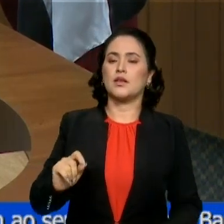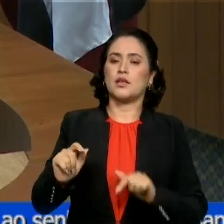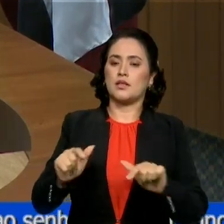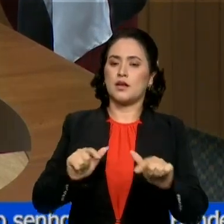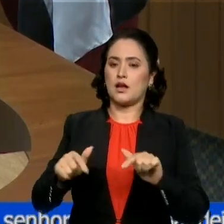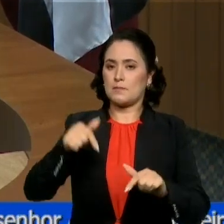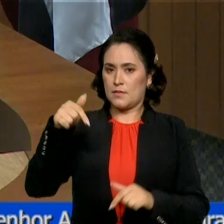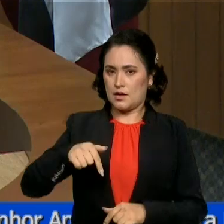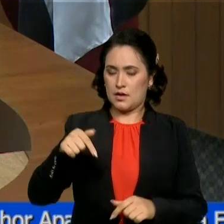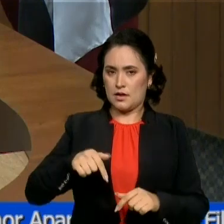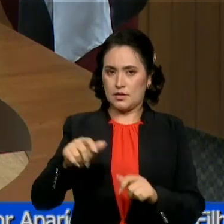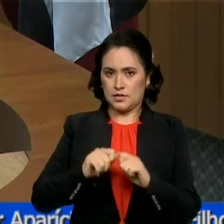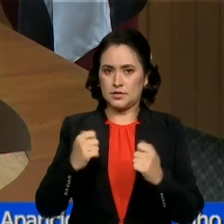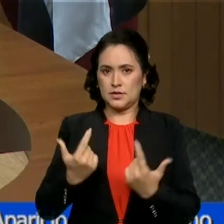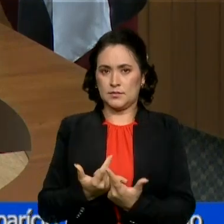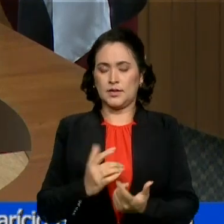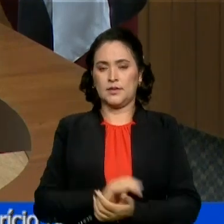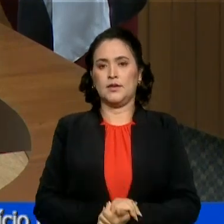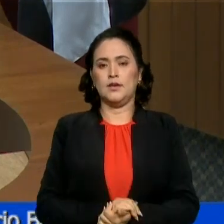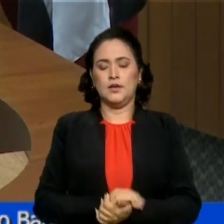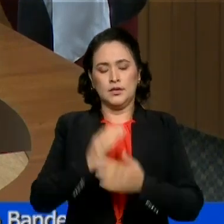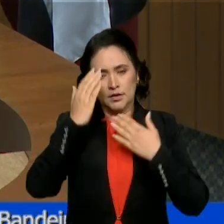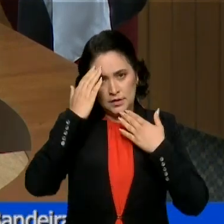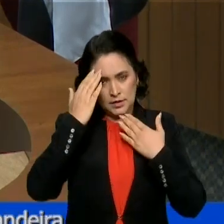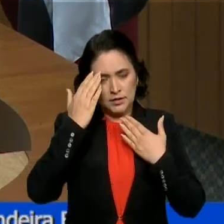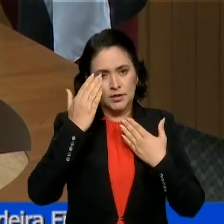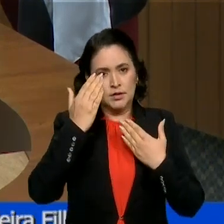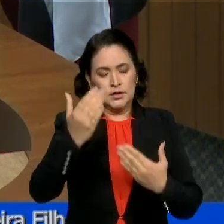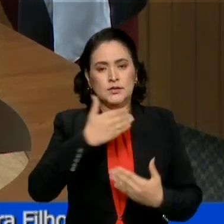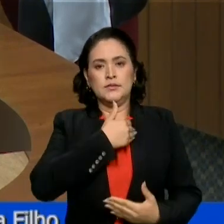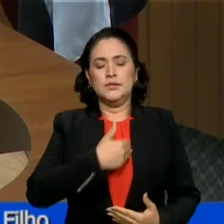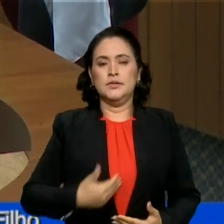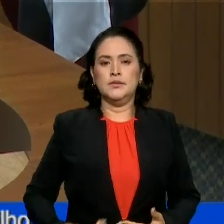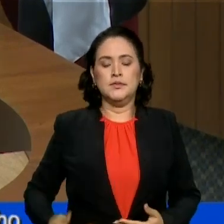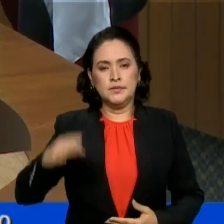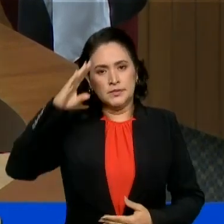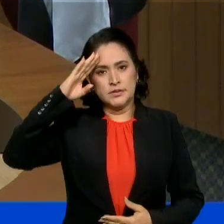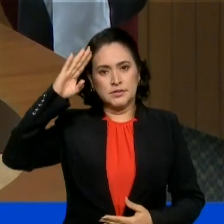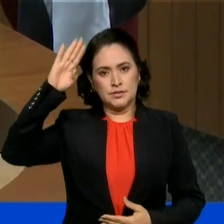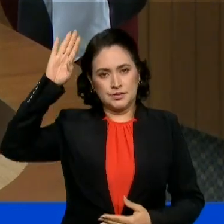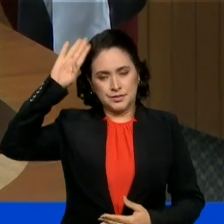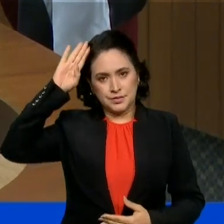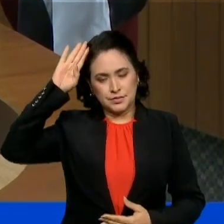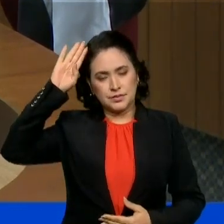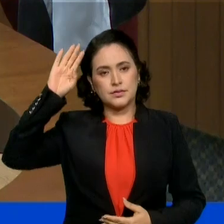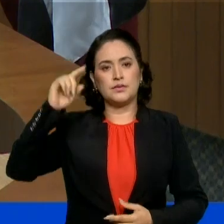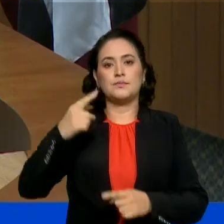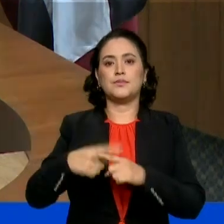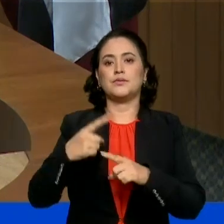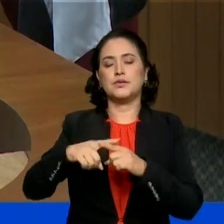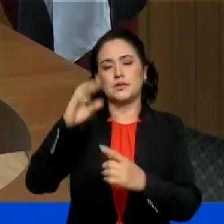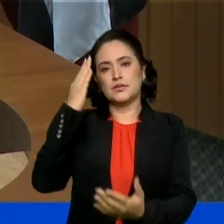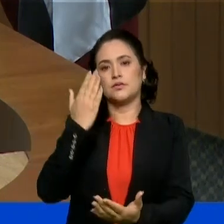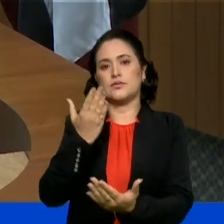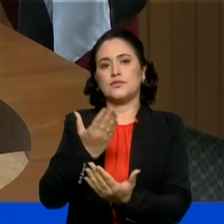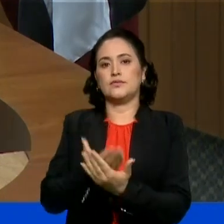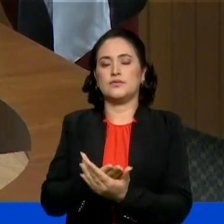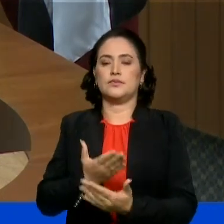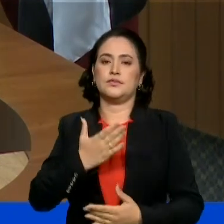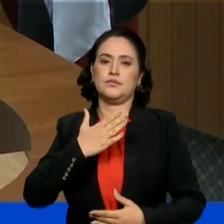valoroso poder. Agradeço ao excelentíssimo governador Carlos Brandão a confiança e o apoio que dele